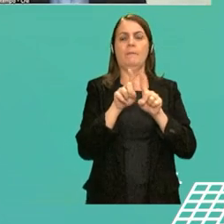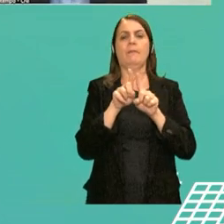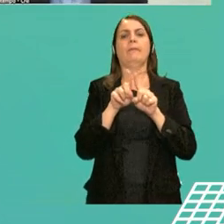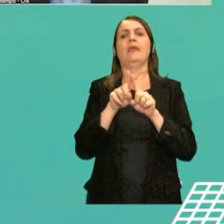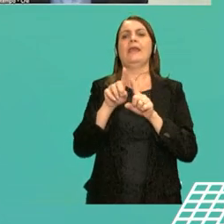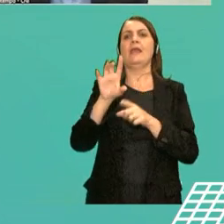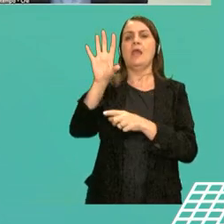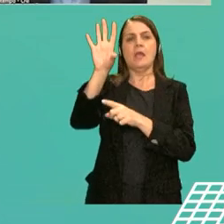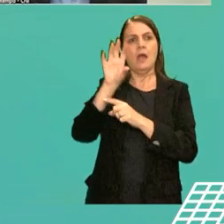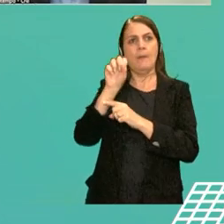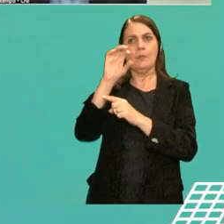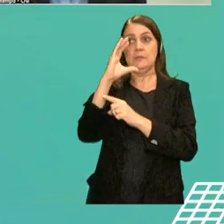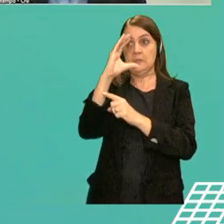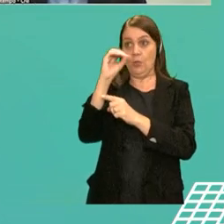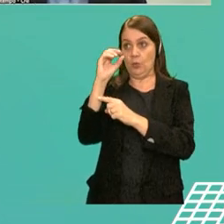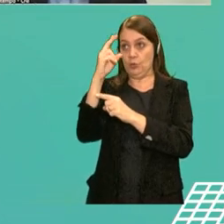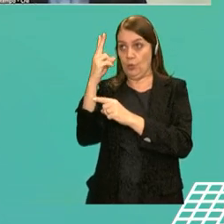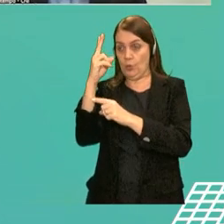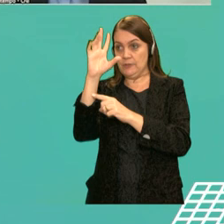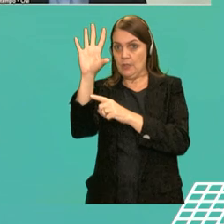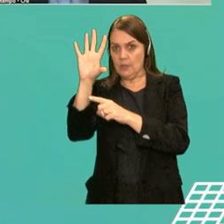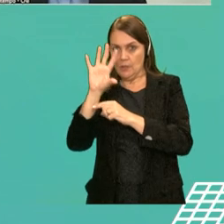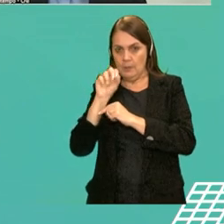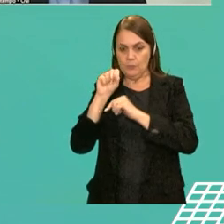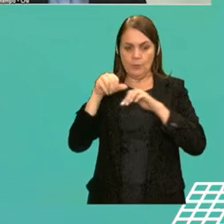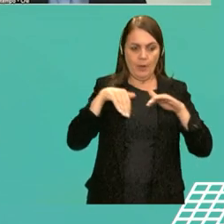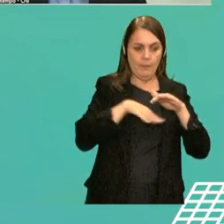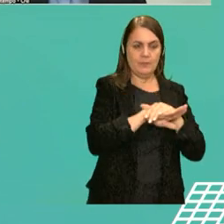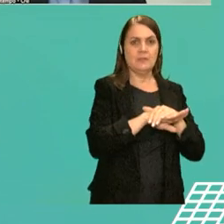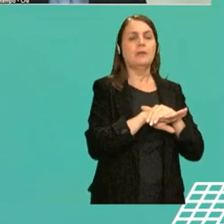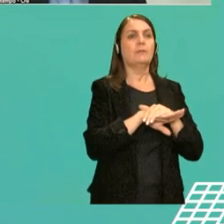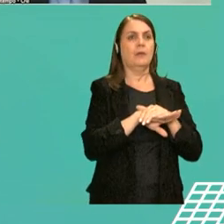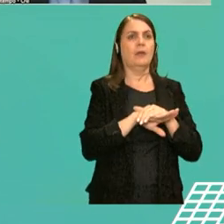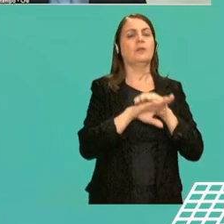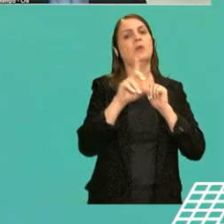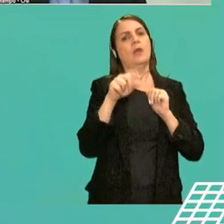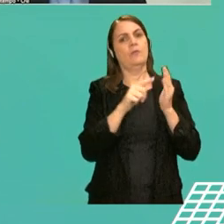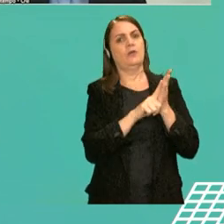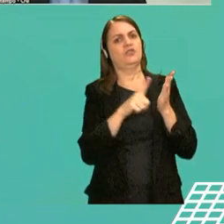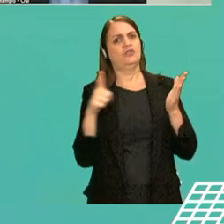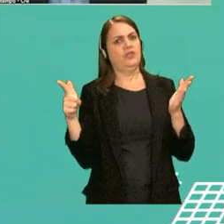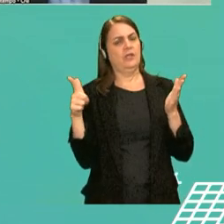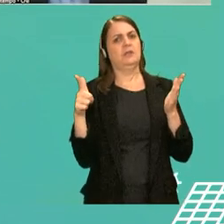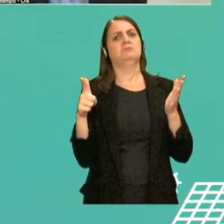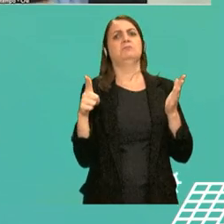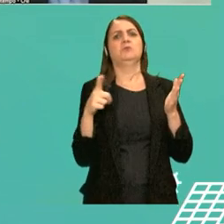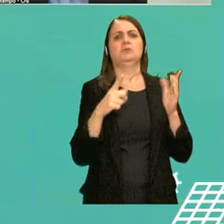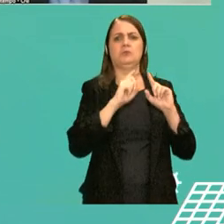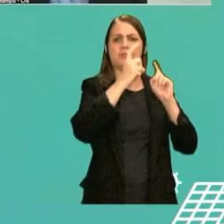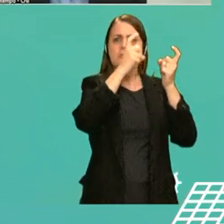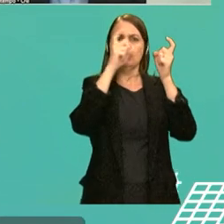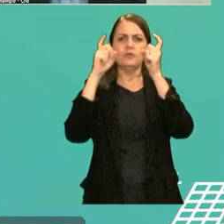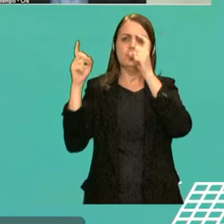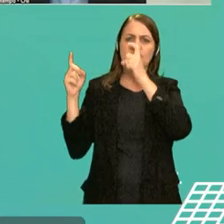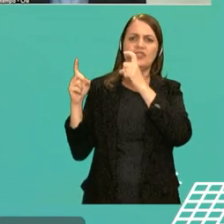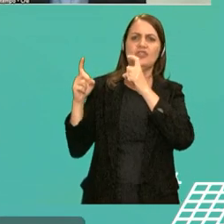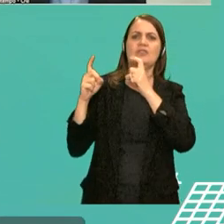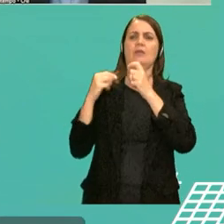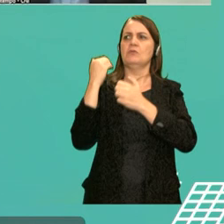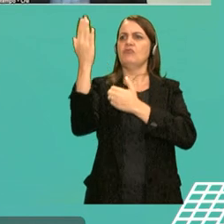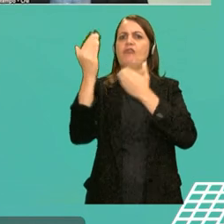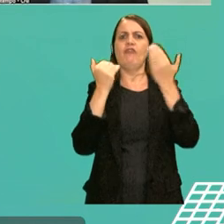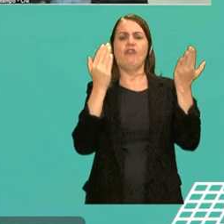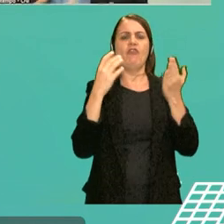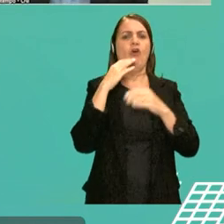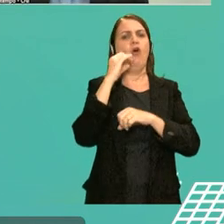é uma agenda que é bastante falada no contexto internacional e traz também uma alternativa para aqueles